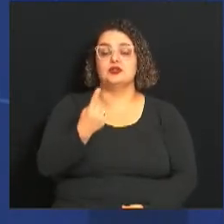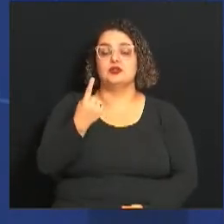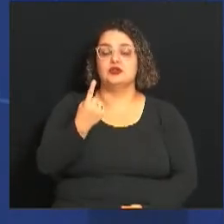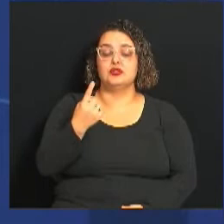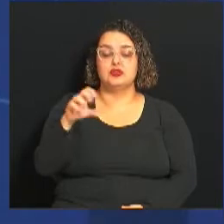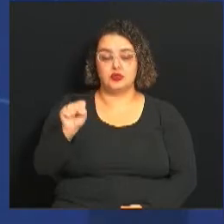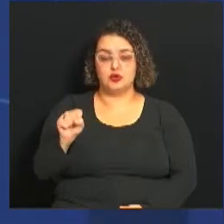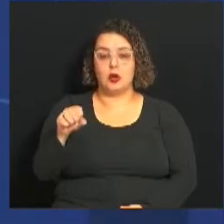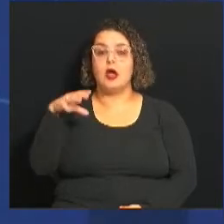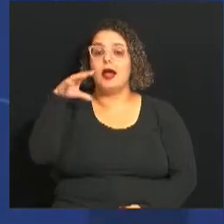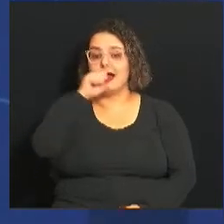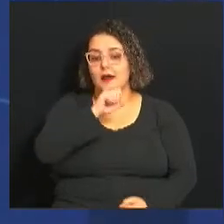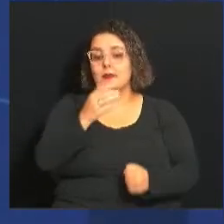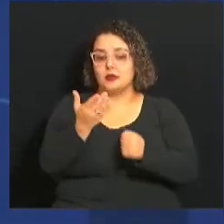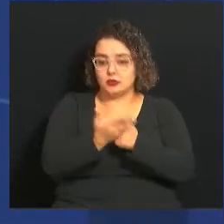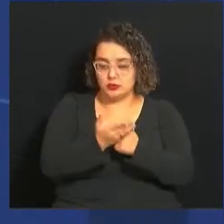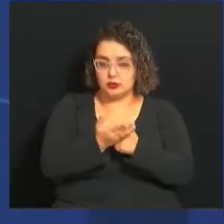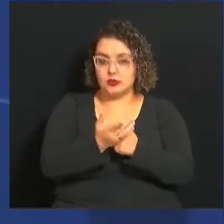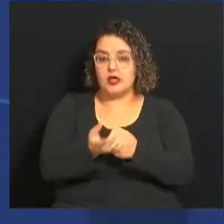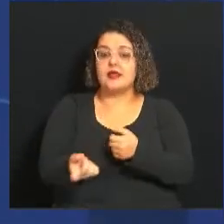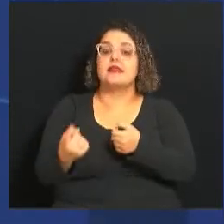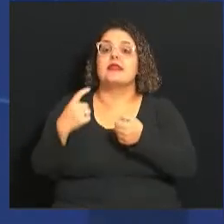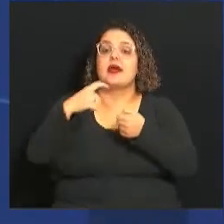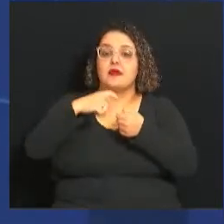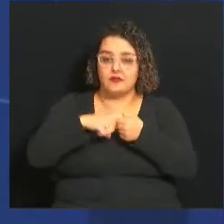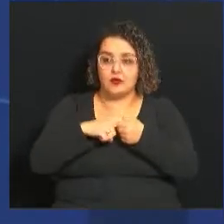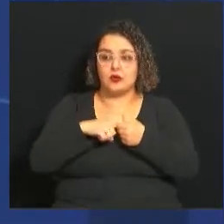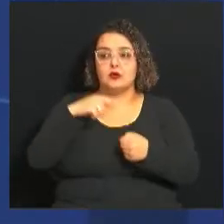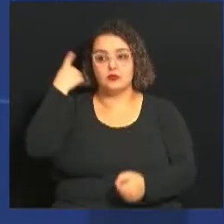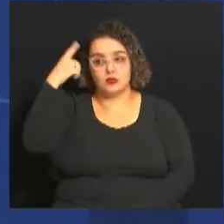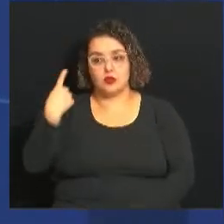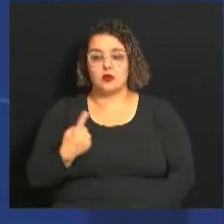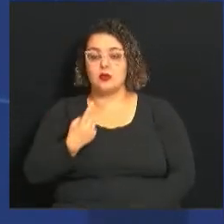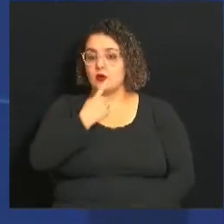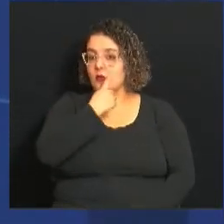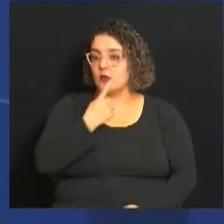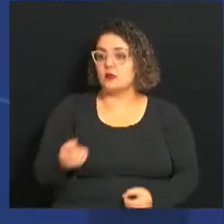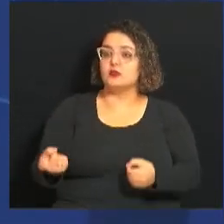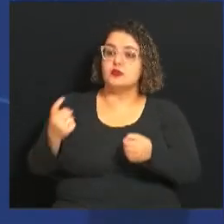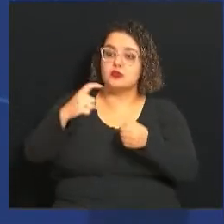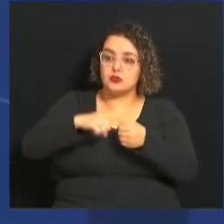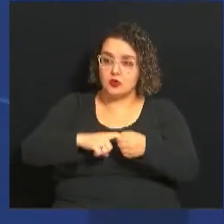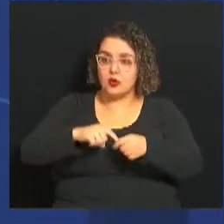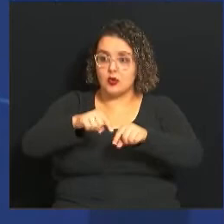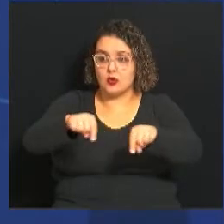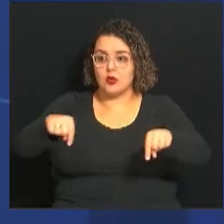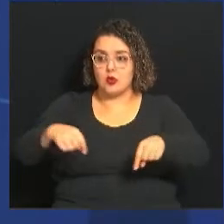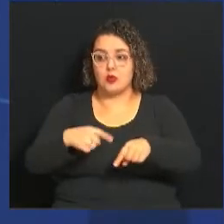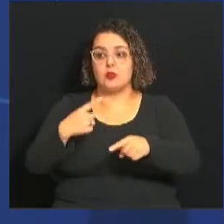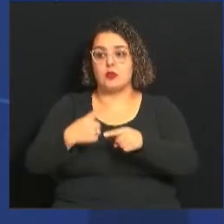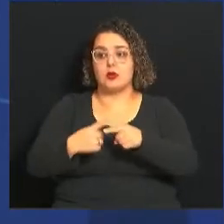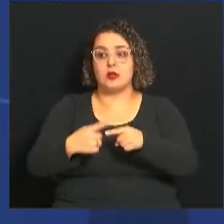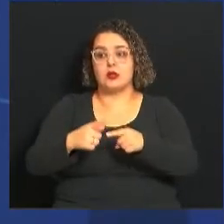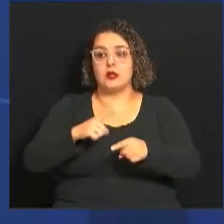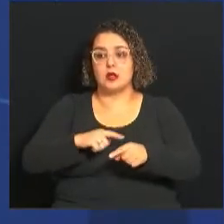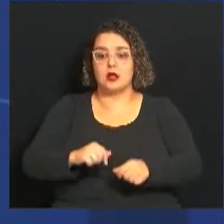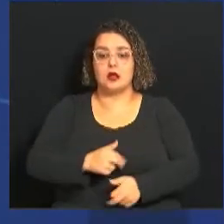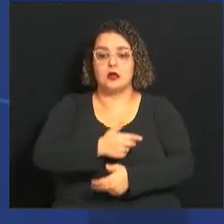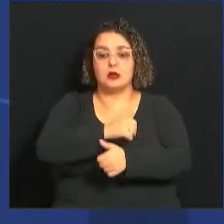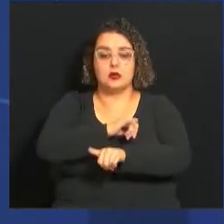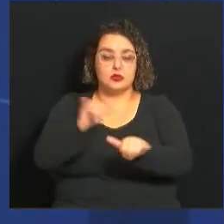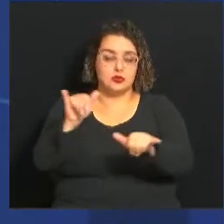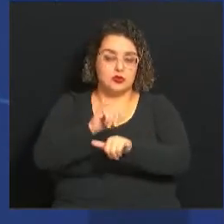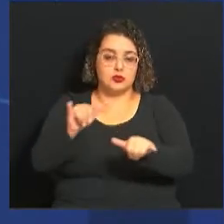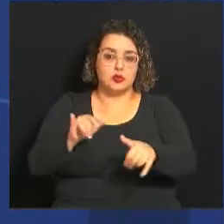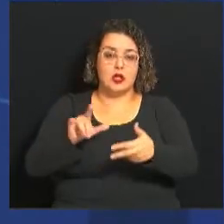um rápido intervalo e na volta a Mirna Abreu está de volta aqui nos nossos estúdios, porque ainda tem as notícias do Legislativo,